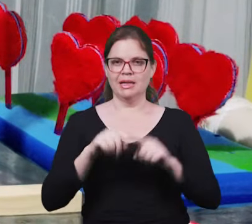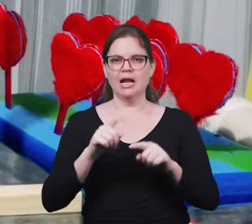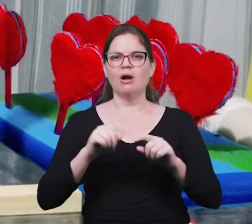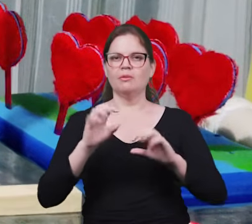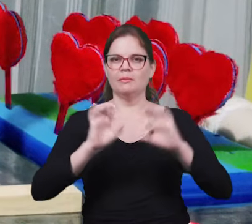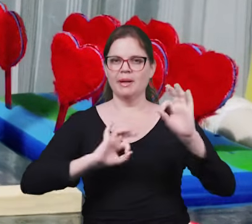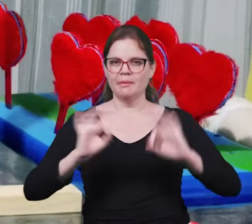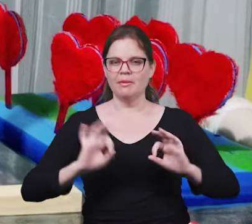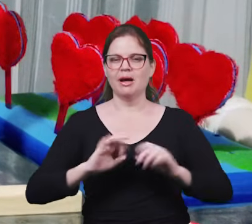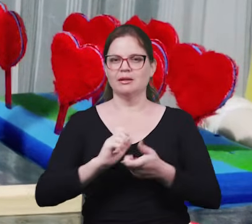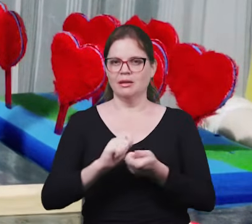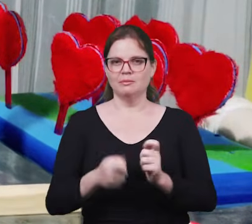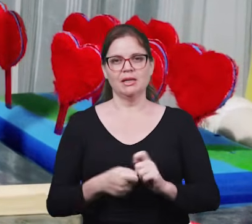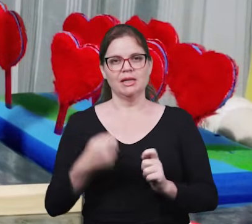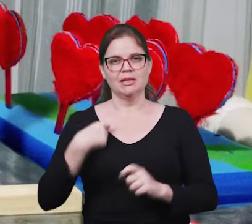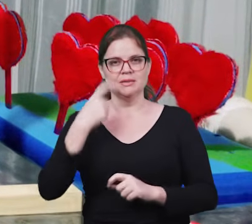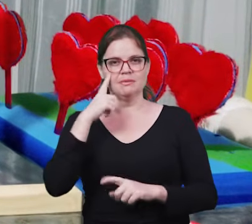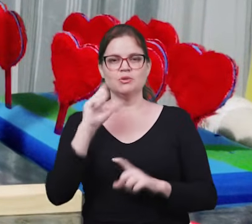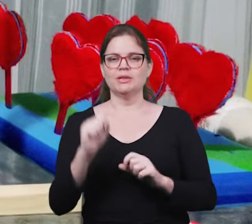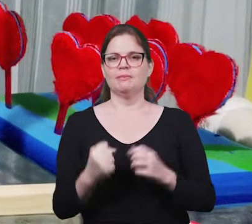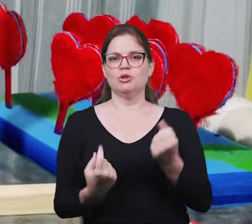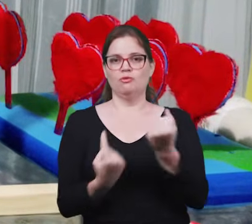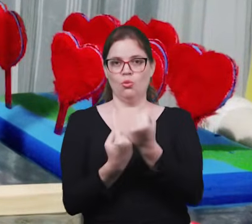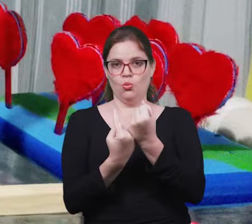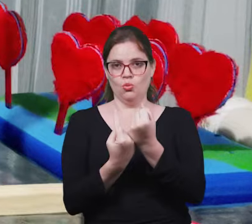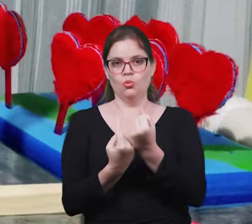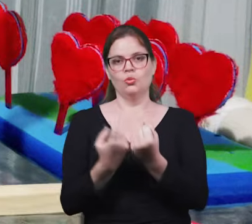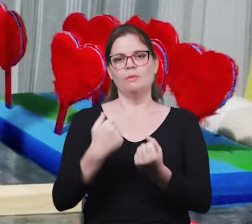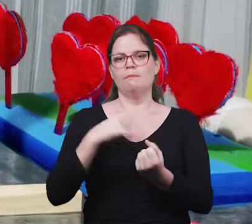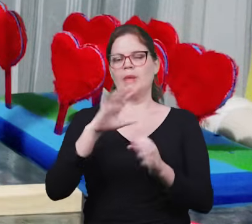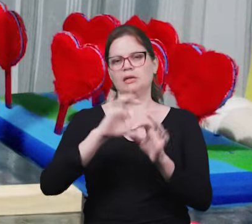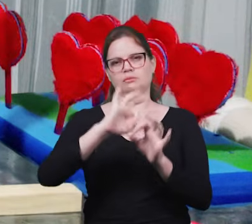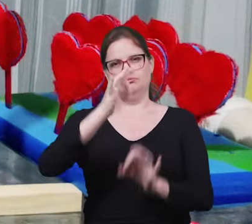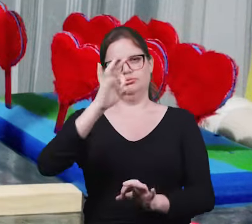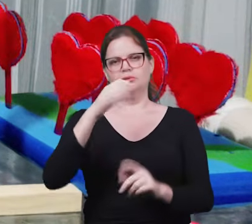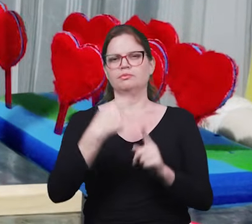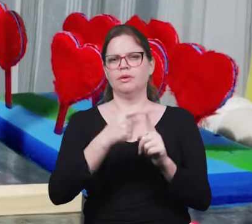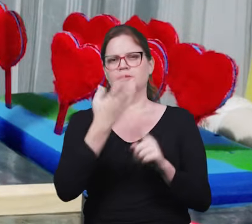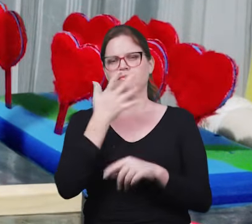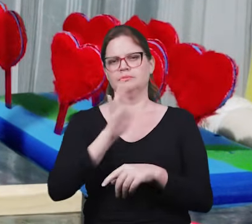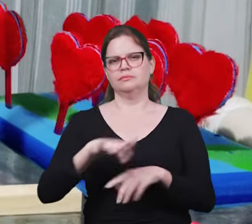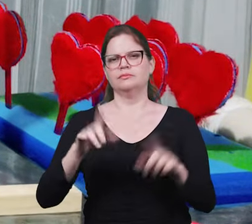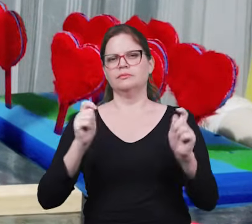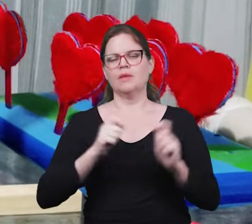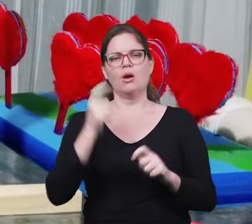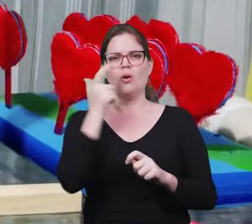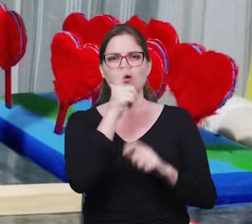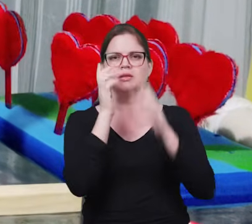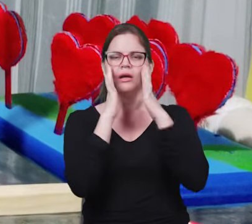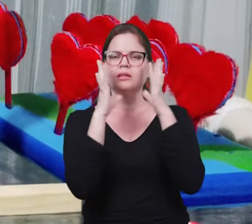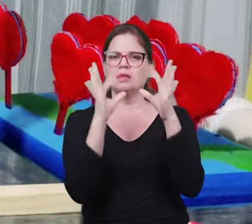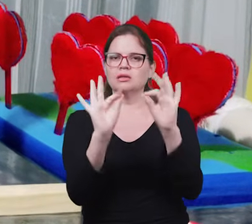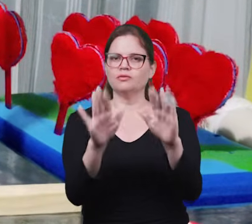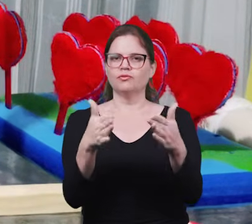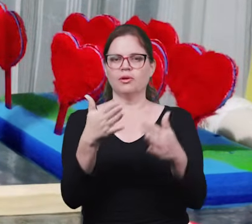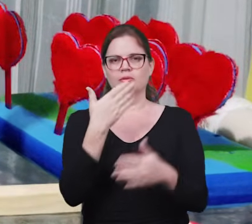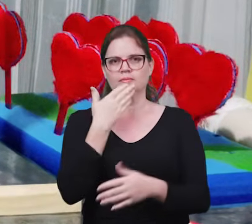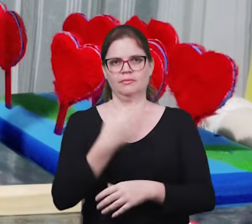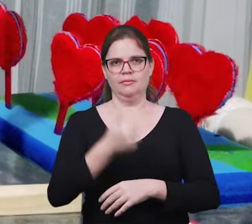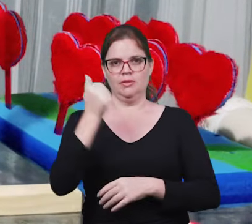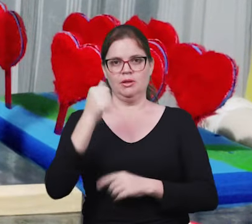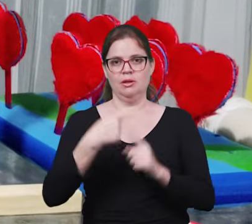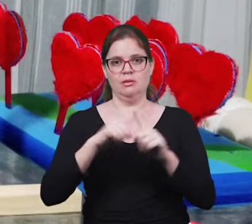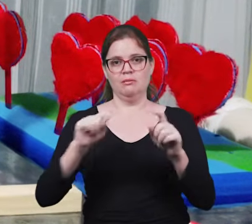pensam nisso. Vou dar um exemplo. O nível 1, ele vai estar mais extenso, porque essa criança ela consegue ter um tempo maior de foco e